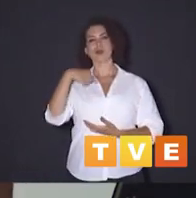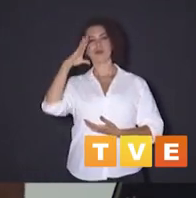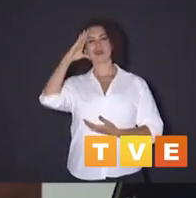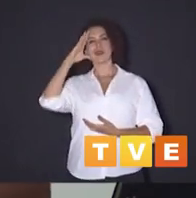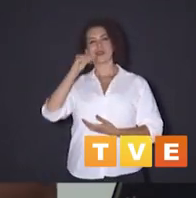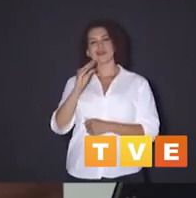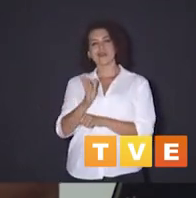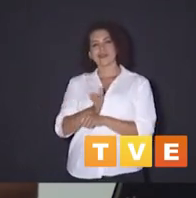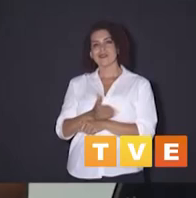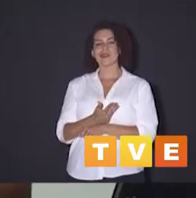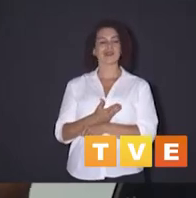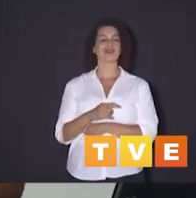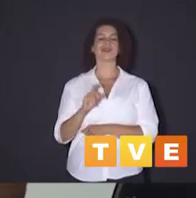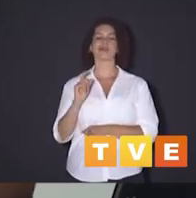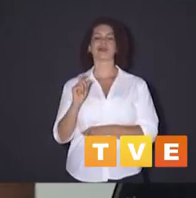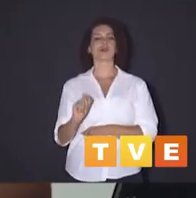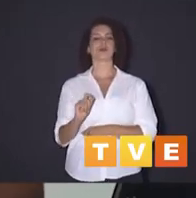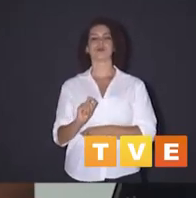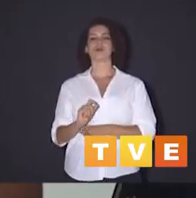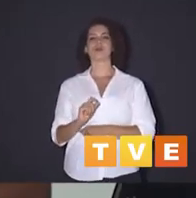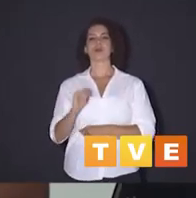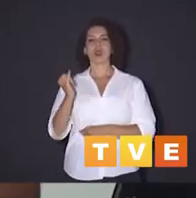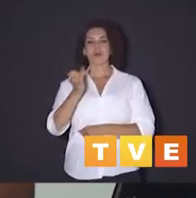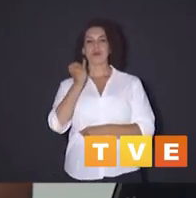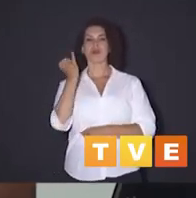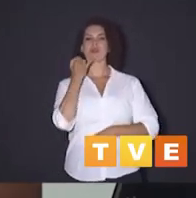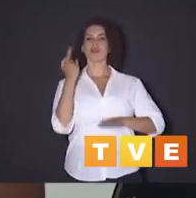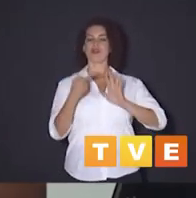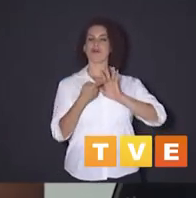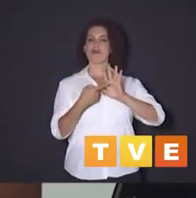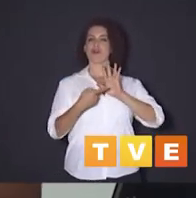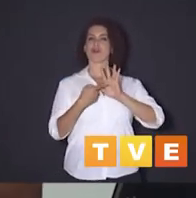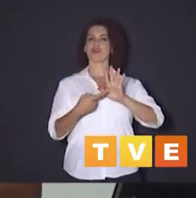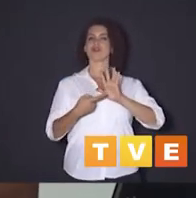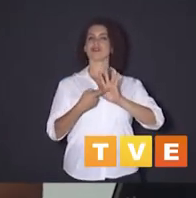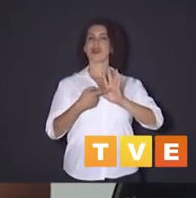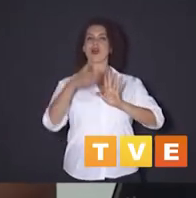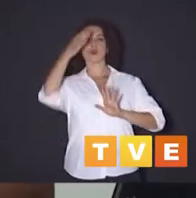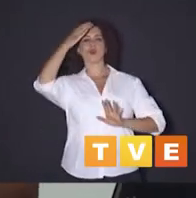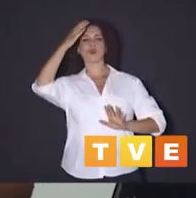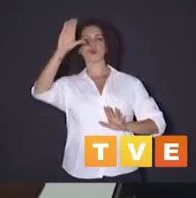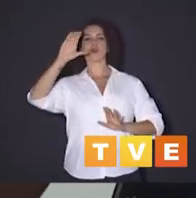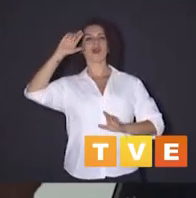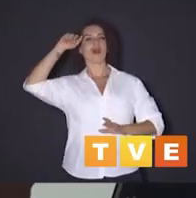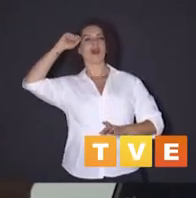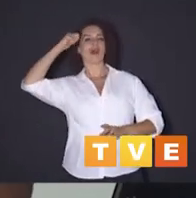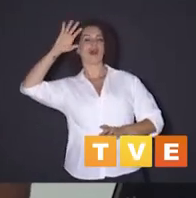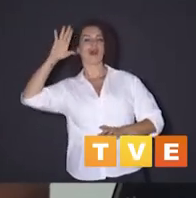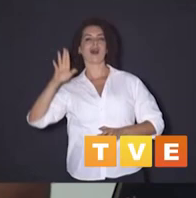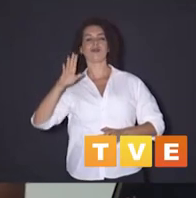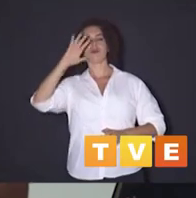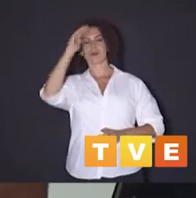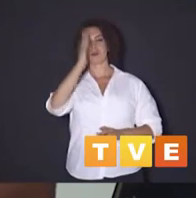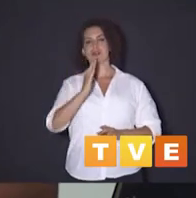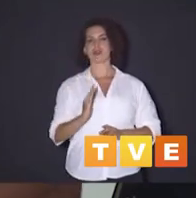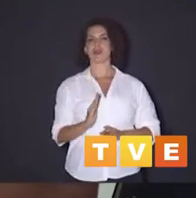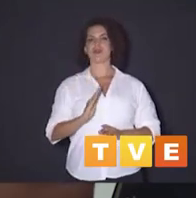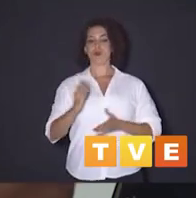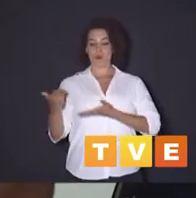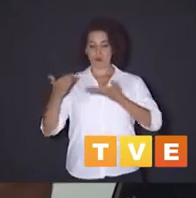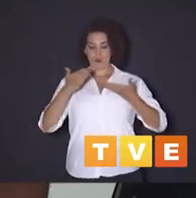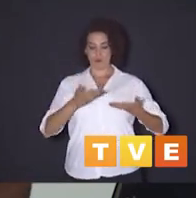importância de pó de importar esses elementos de cultura afro brasileira 'nesse me convidam para esse espaço